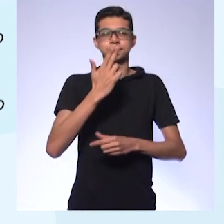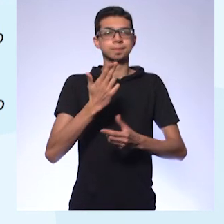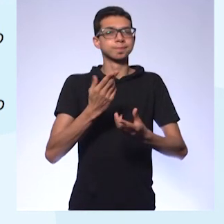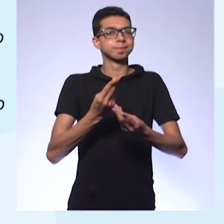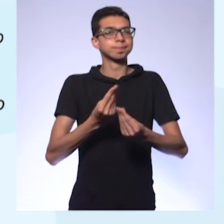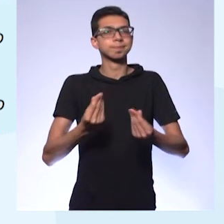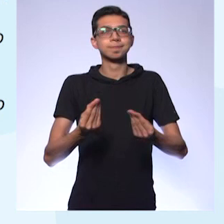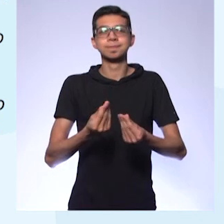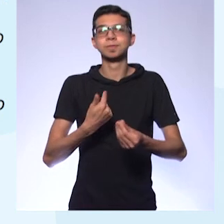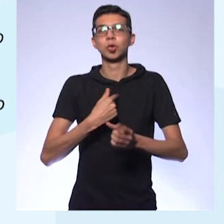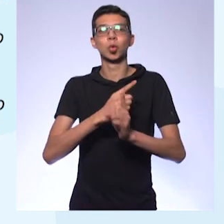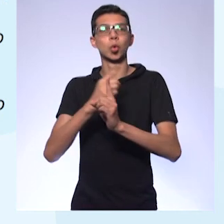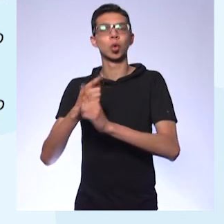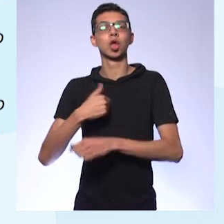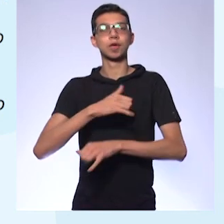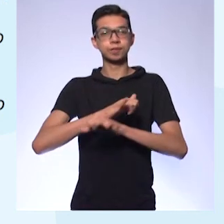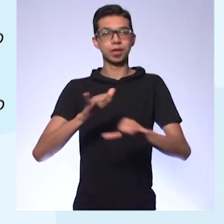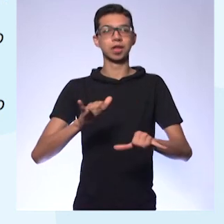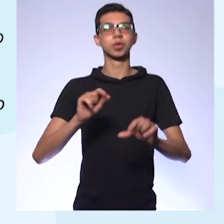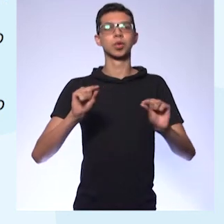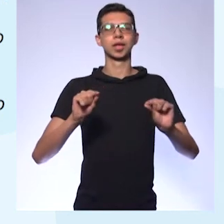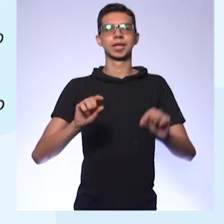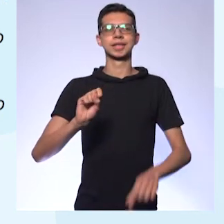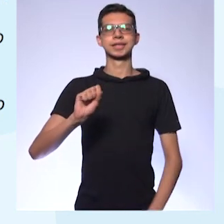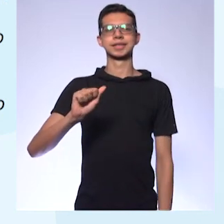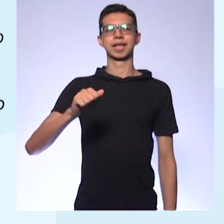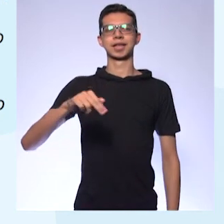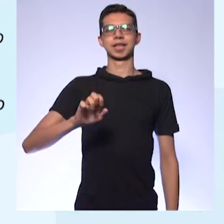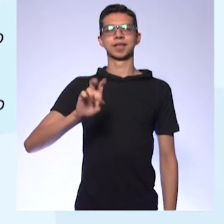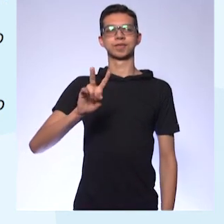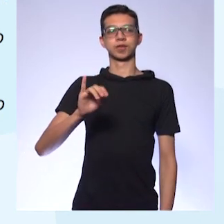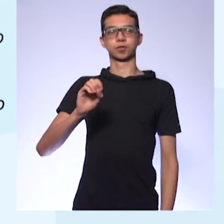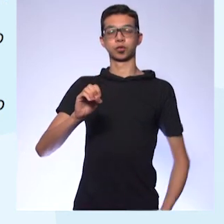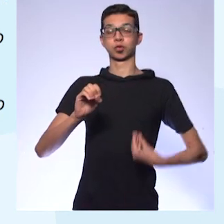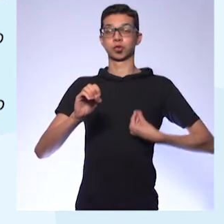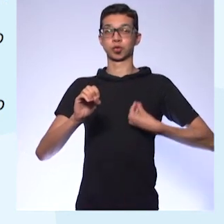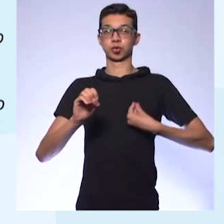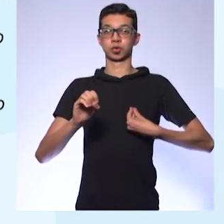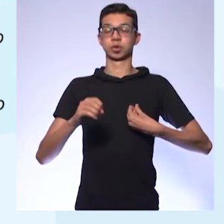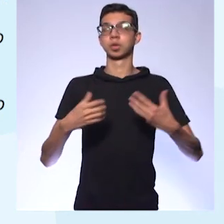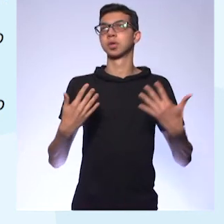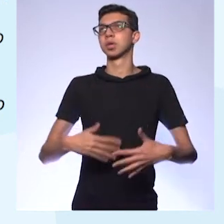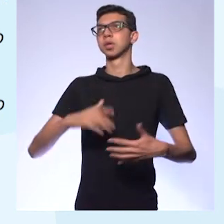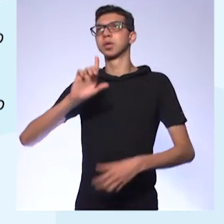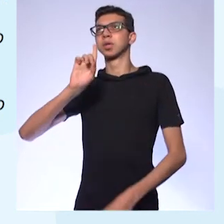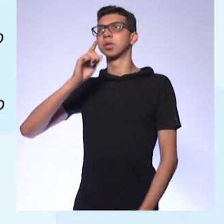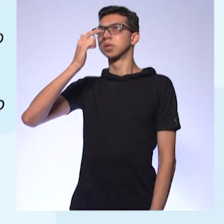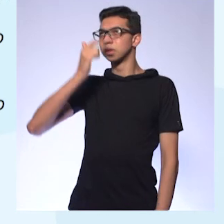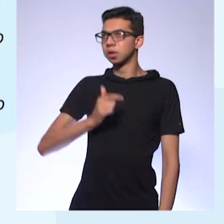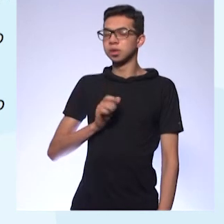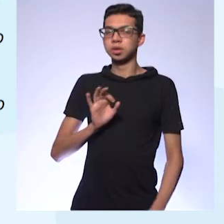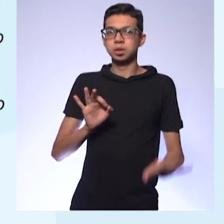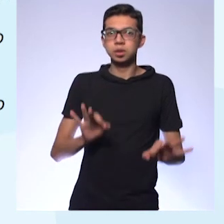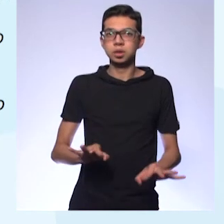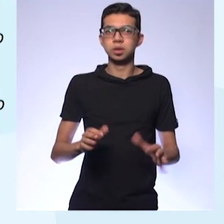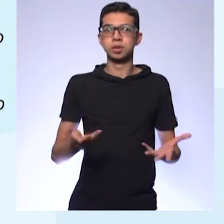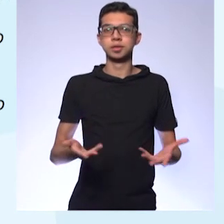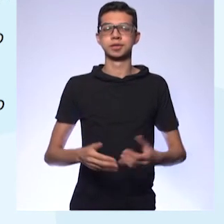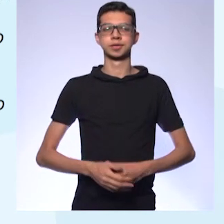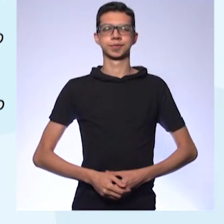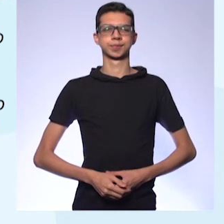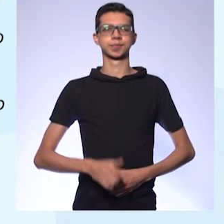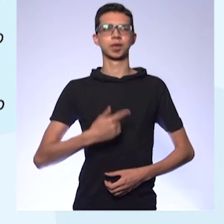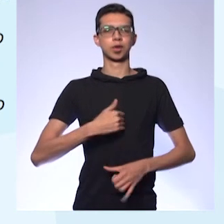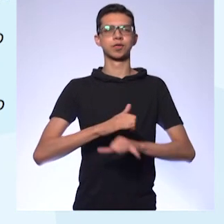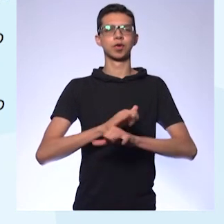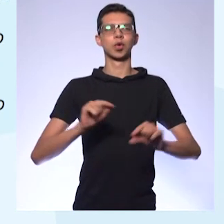digo que é sano e vivo, e será convosco cantado prazo saído. Ai Deus, eu é? E eu bem vos digo que é viver sano, e